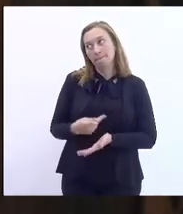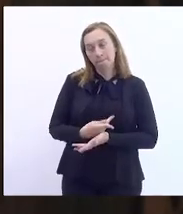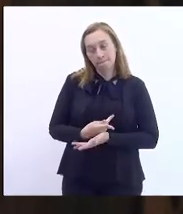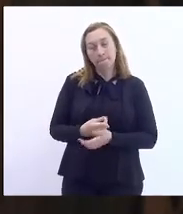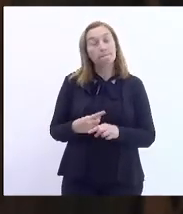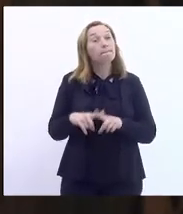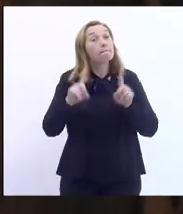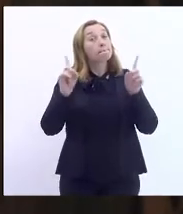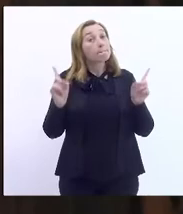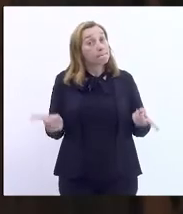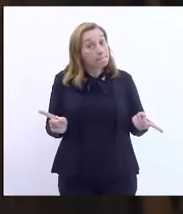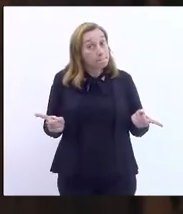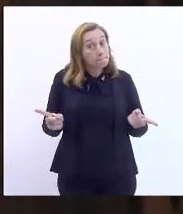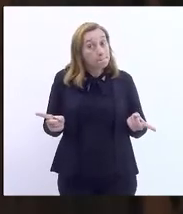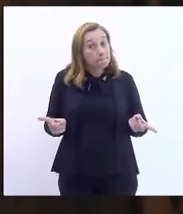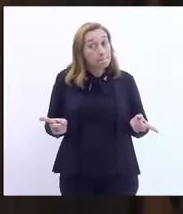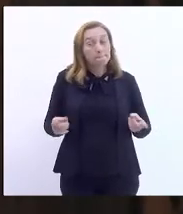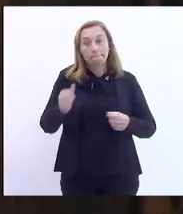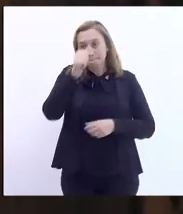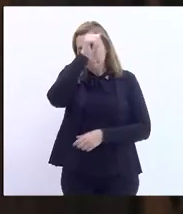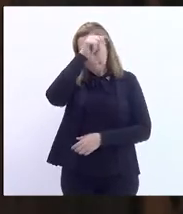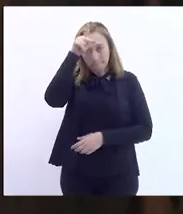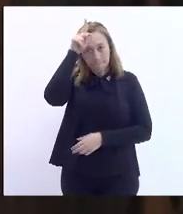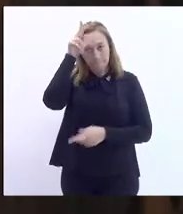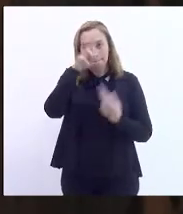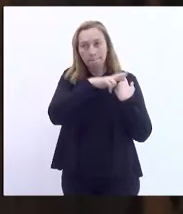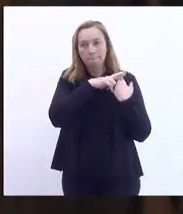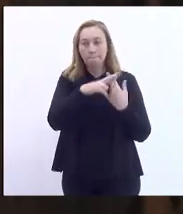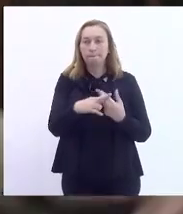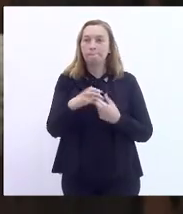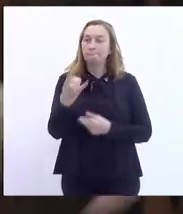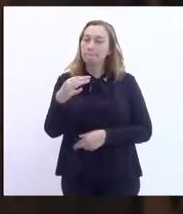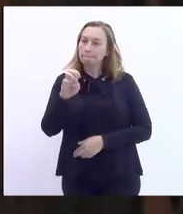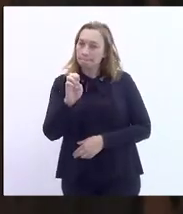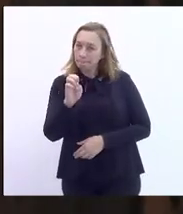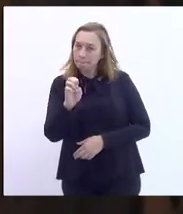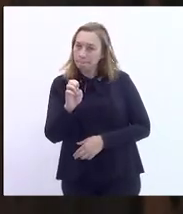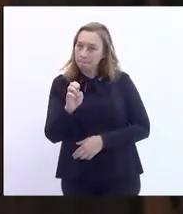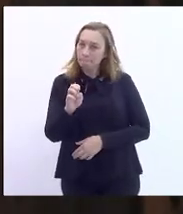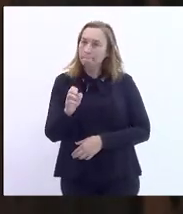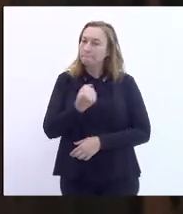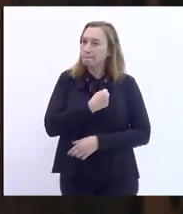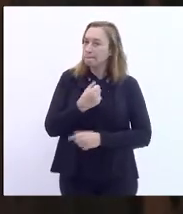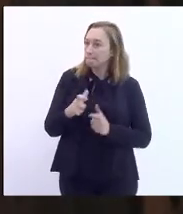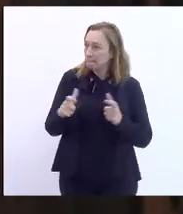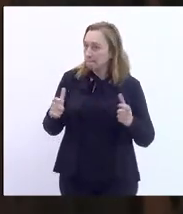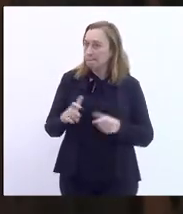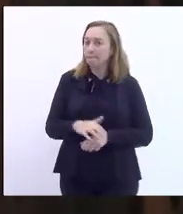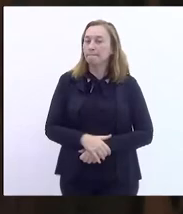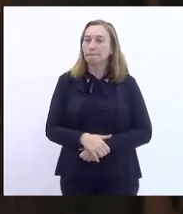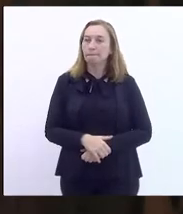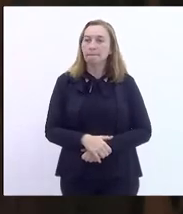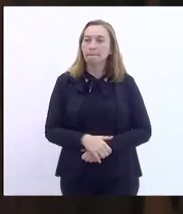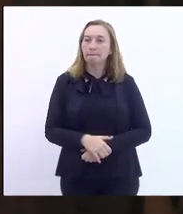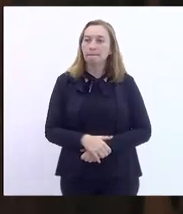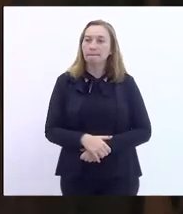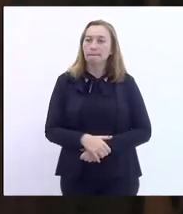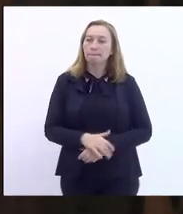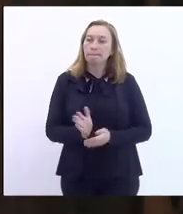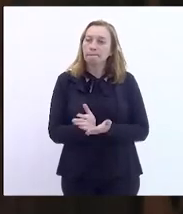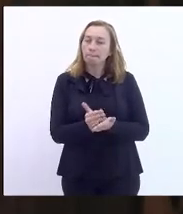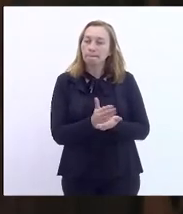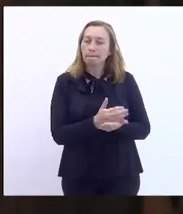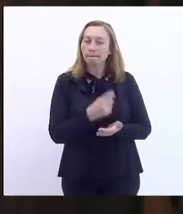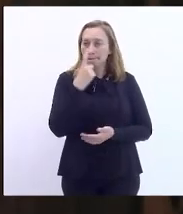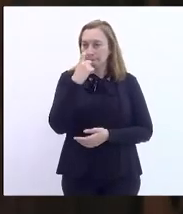mas prefeitura a responsável por creche uma das demandas curso coleta